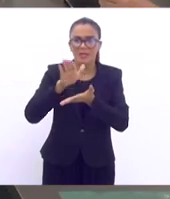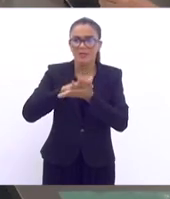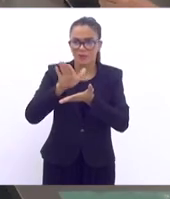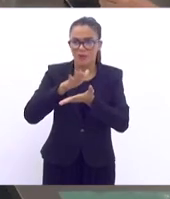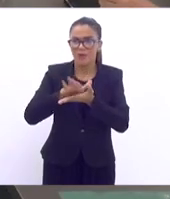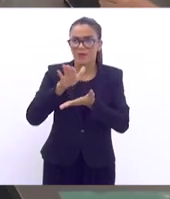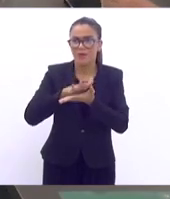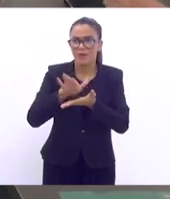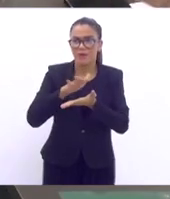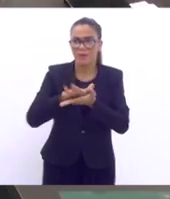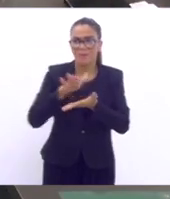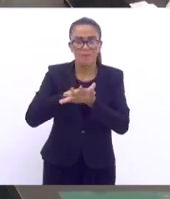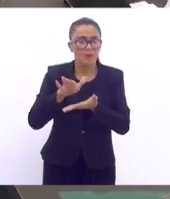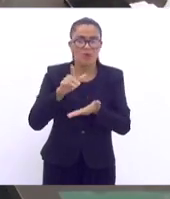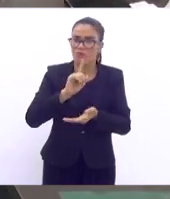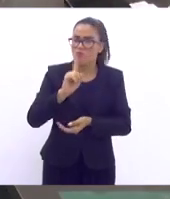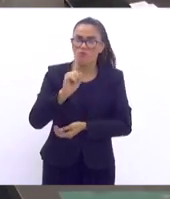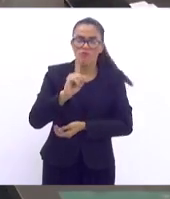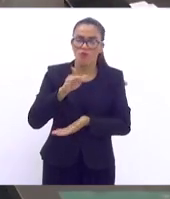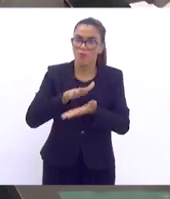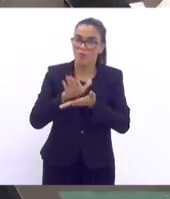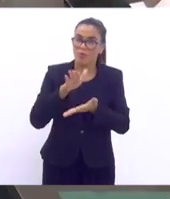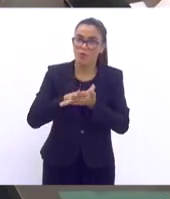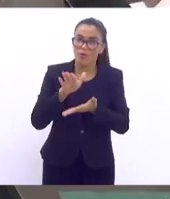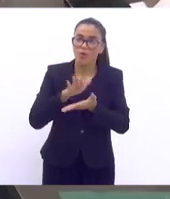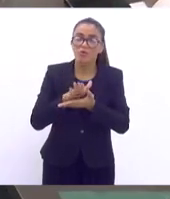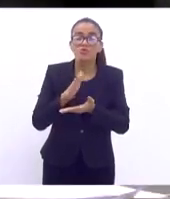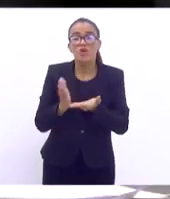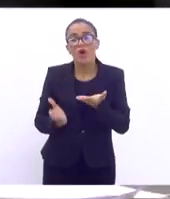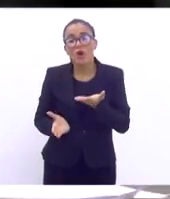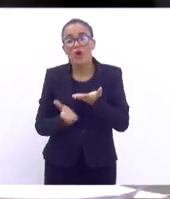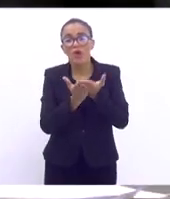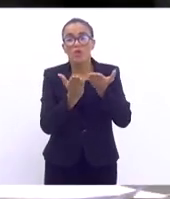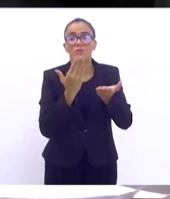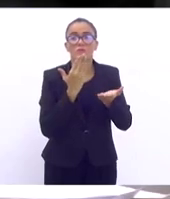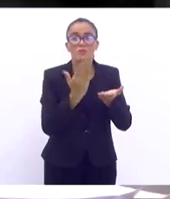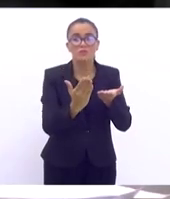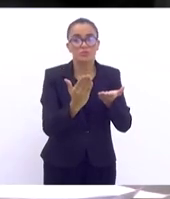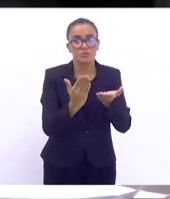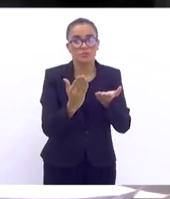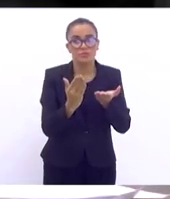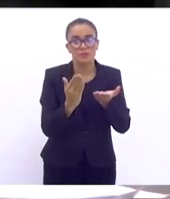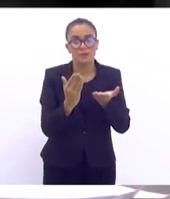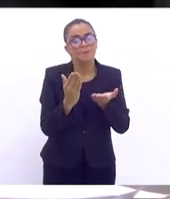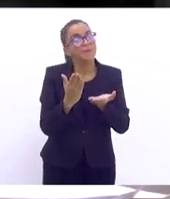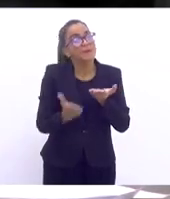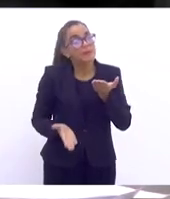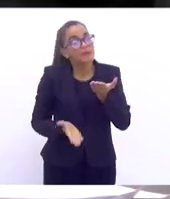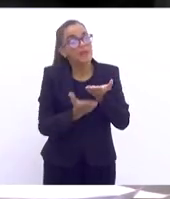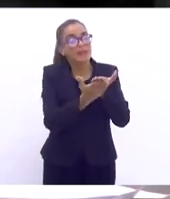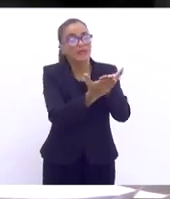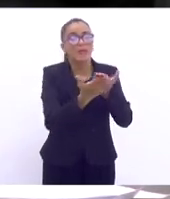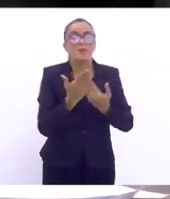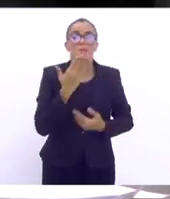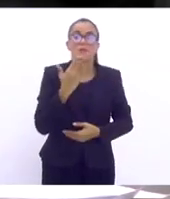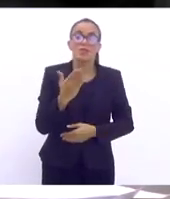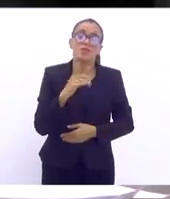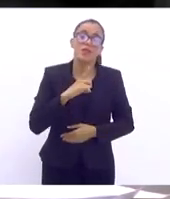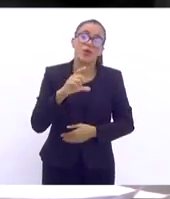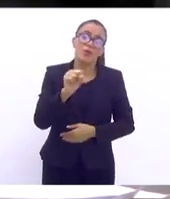publicada esse ano não foi publicado foi dado entrada no pedido tem